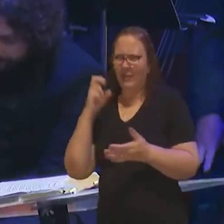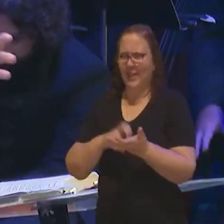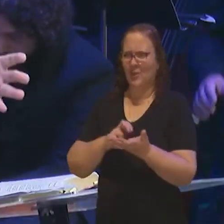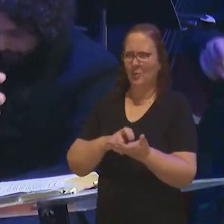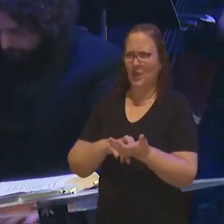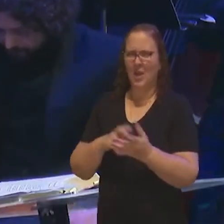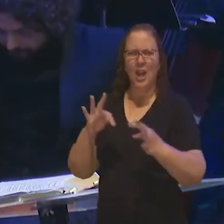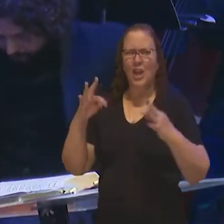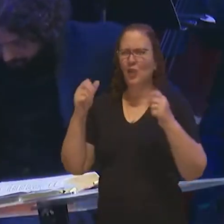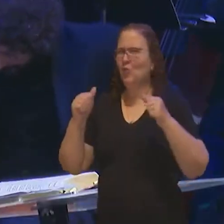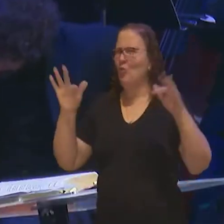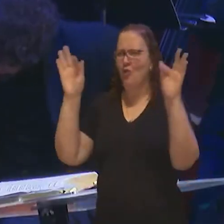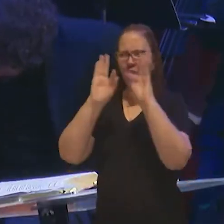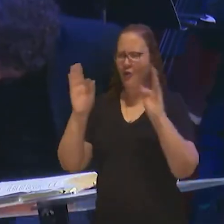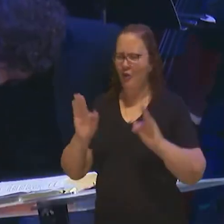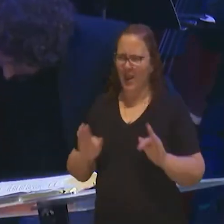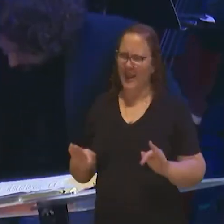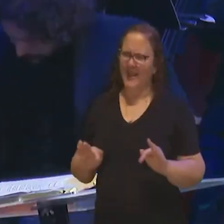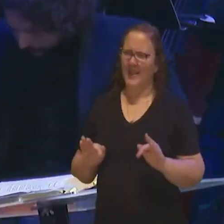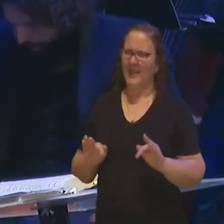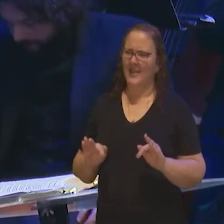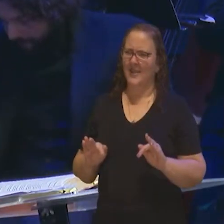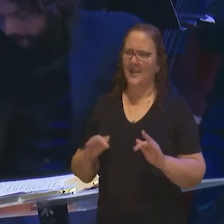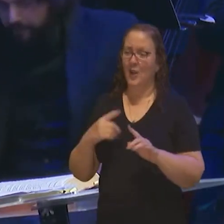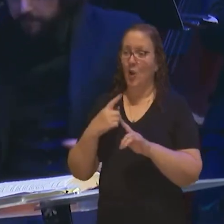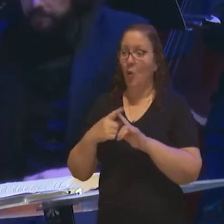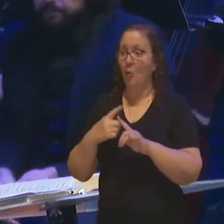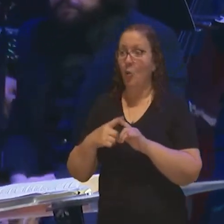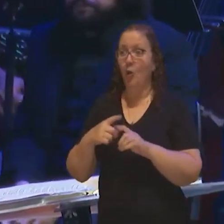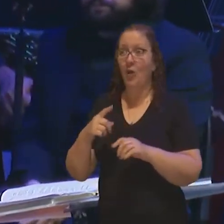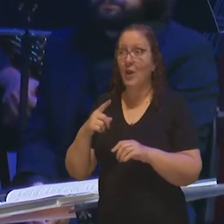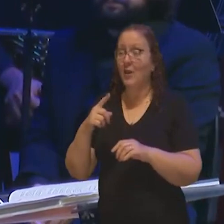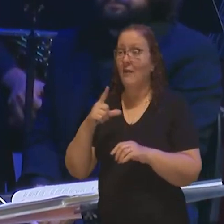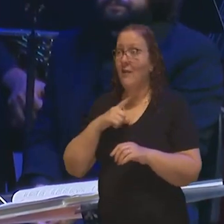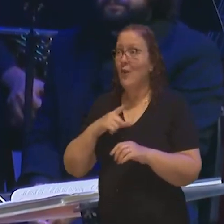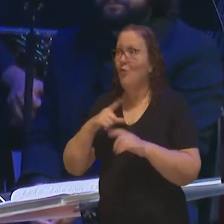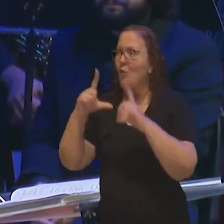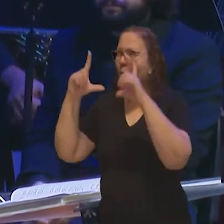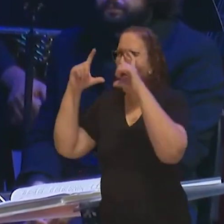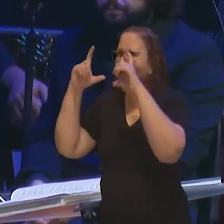E todo mundo feliz porque eles sairiam numa fotografia